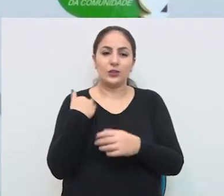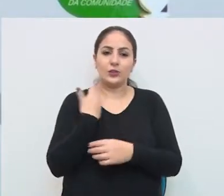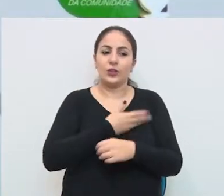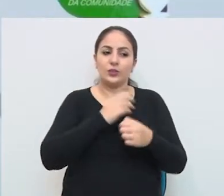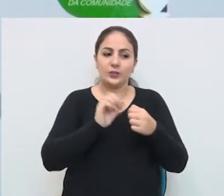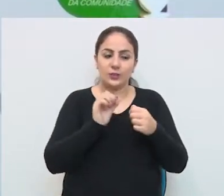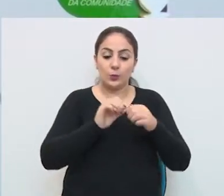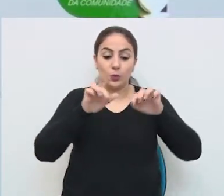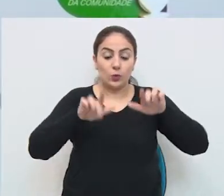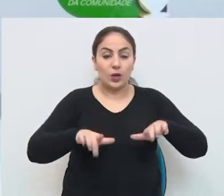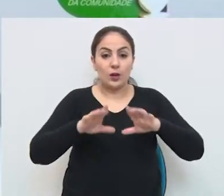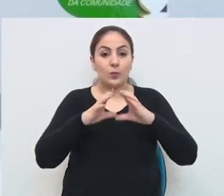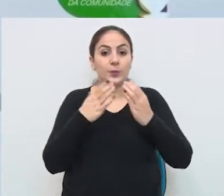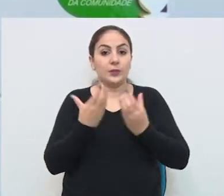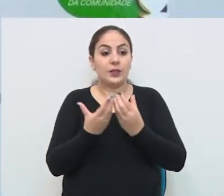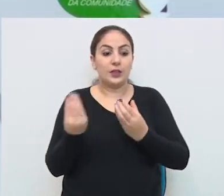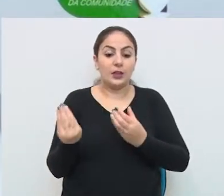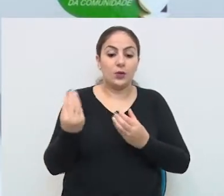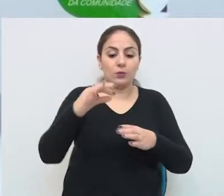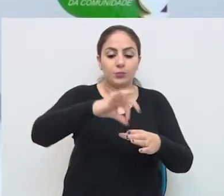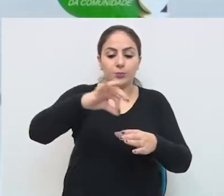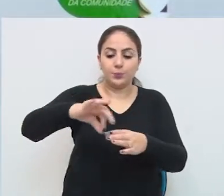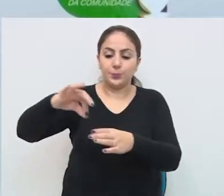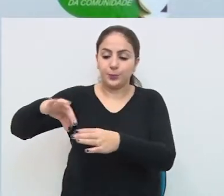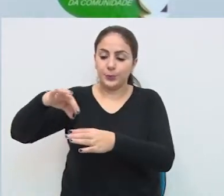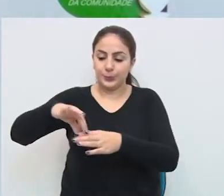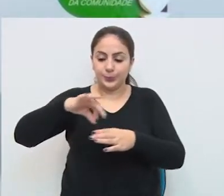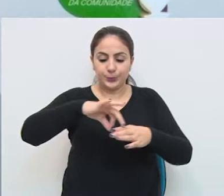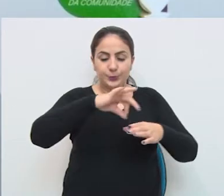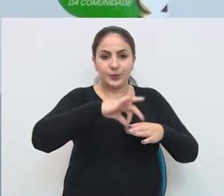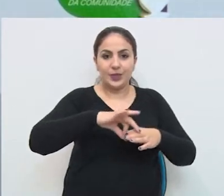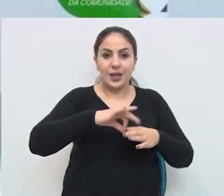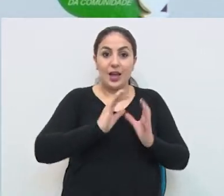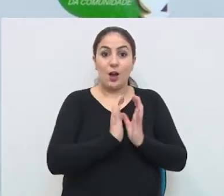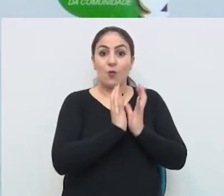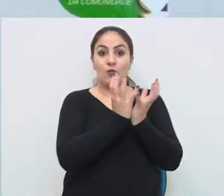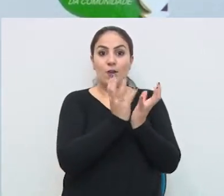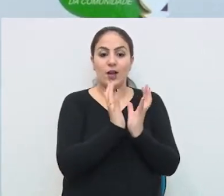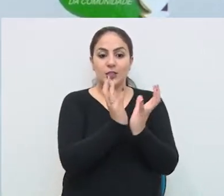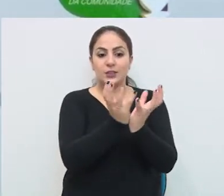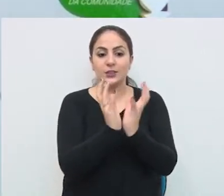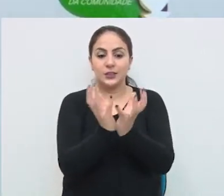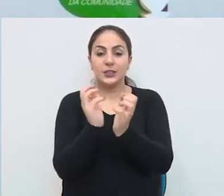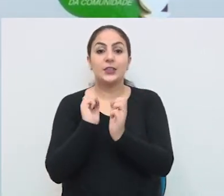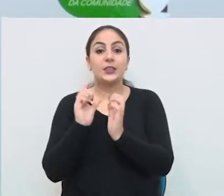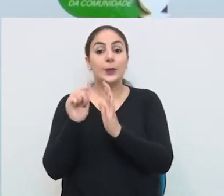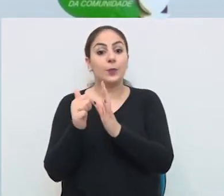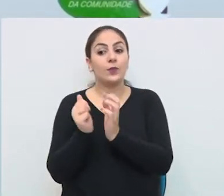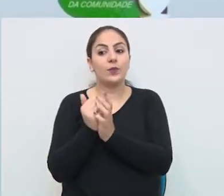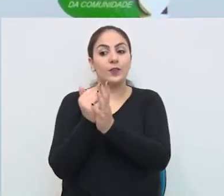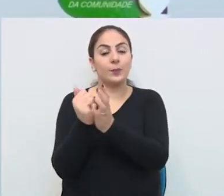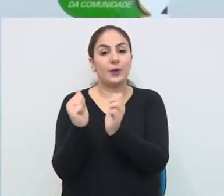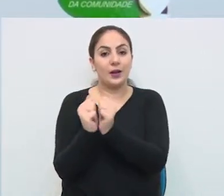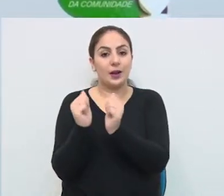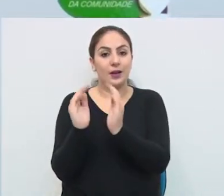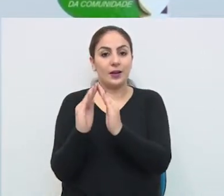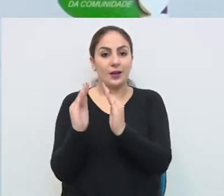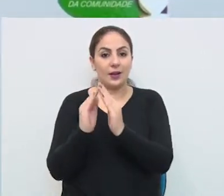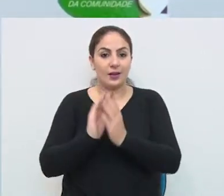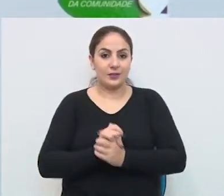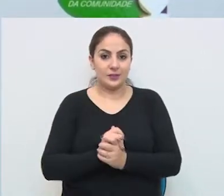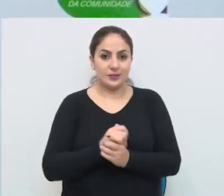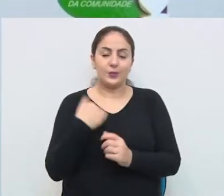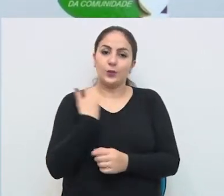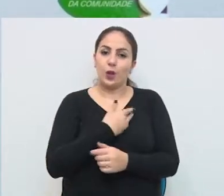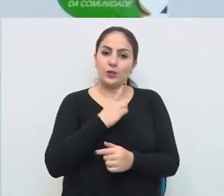agora uma horta comunitária, onde as crianças vão implantar alface e depois elas vão levar para casa o que elas vão trabalhar para coisar. E a gente está tendo